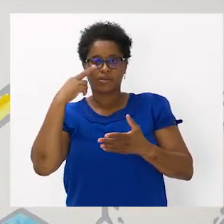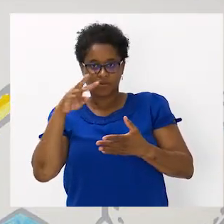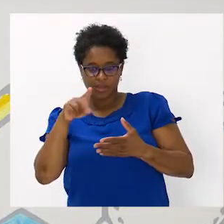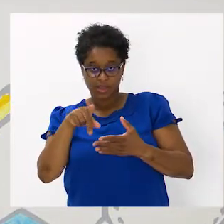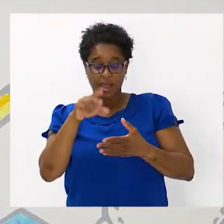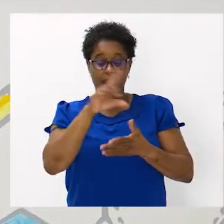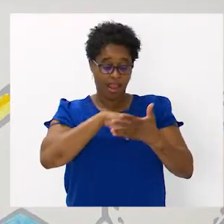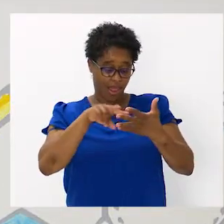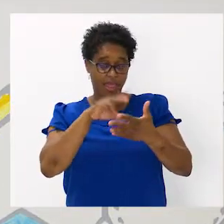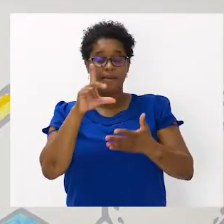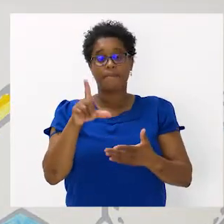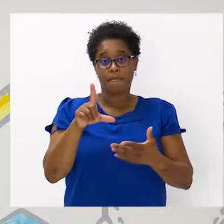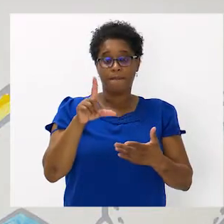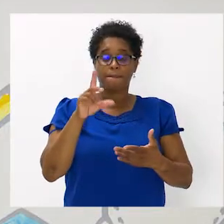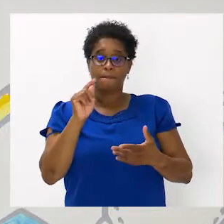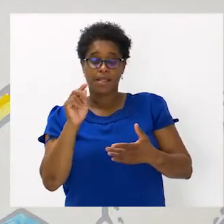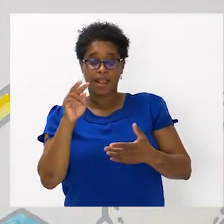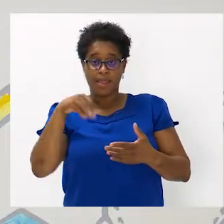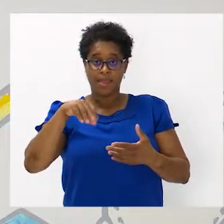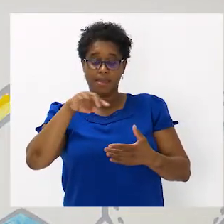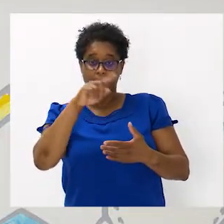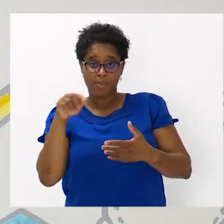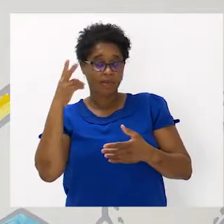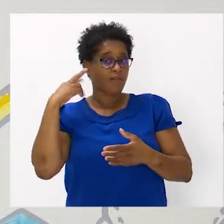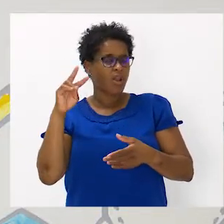π, e o seu valor é aproximadamente